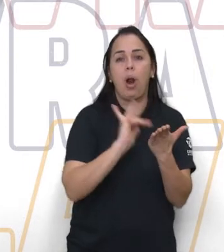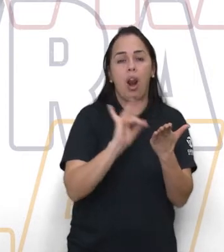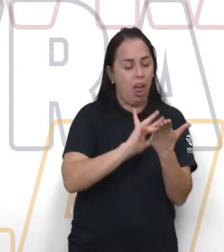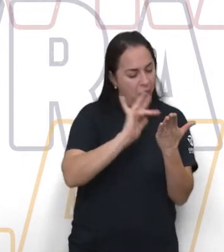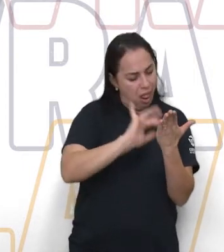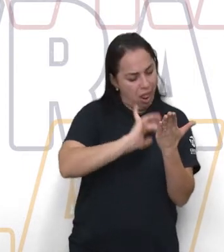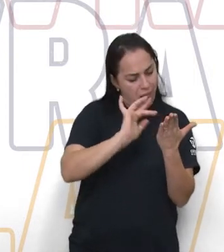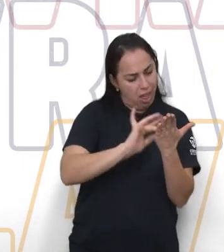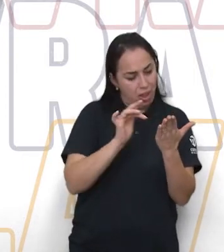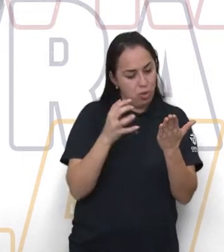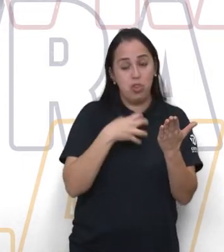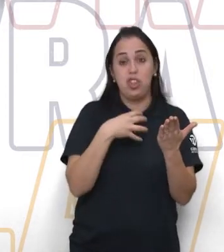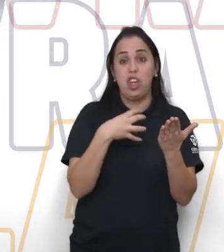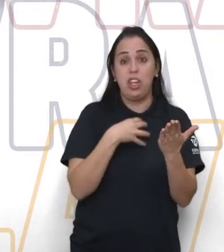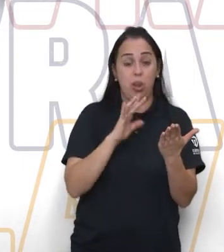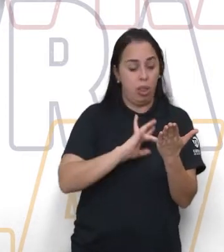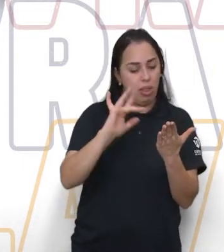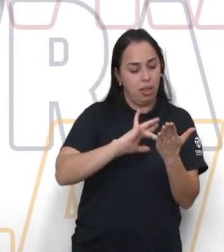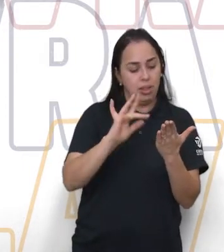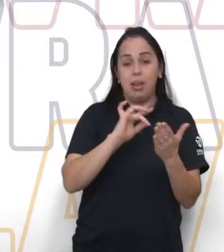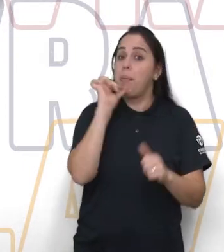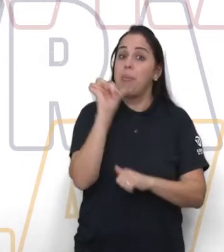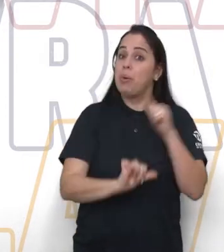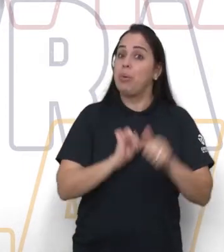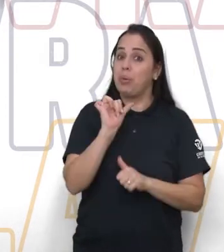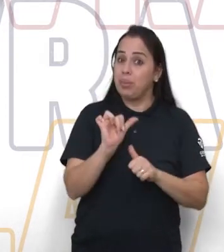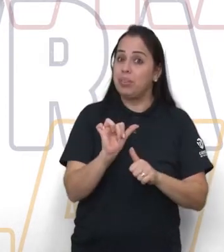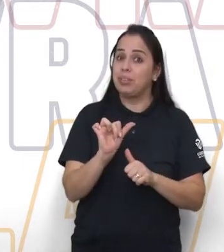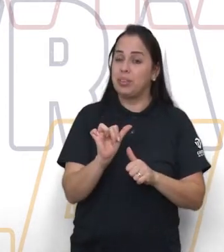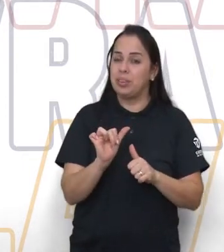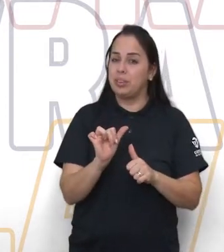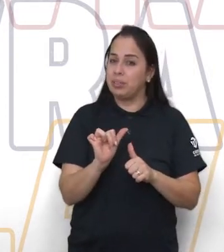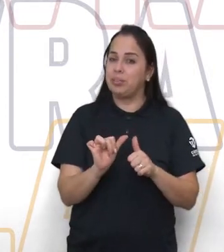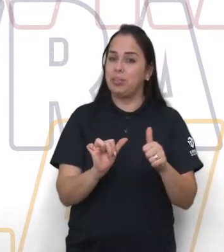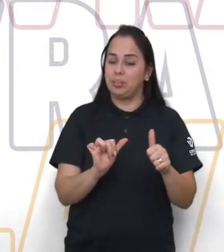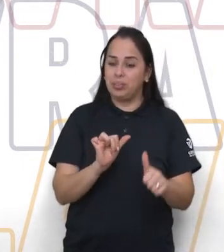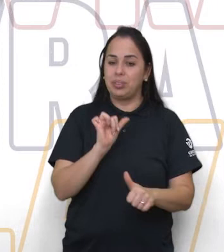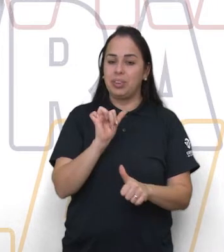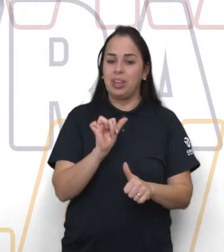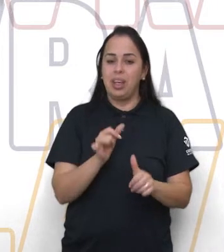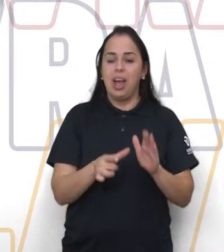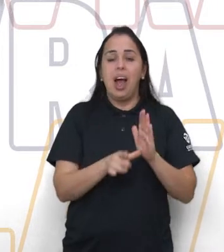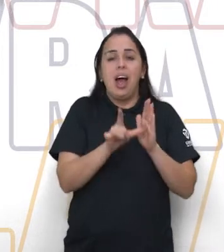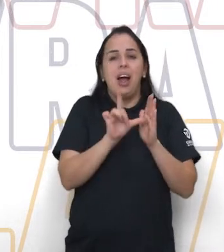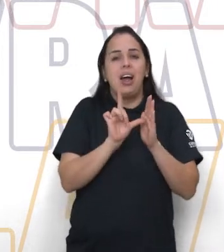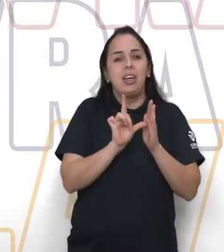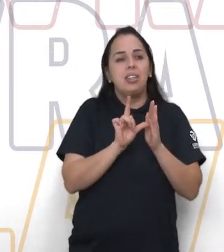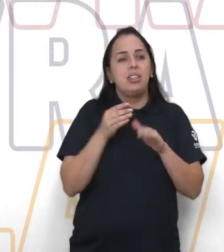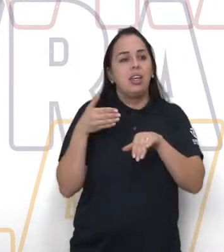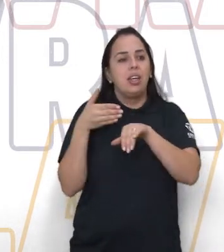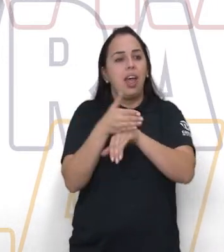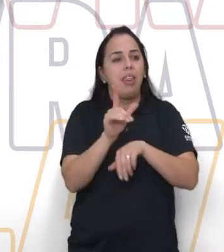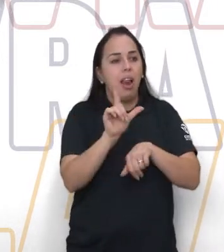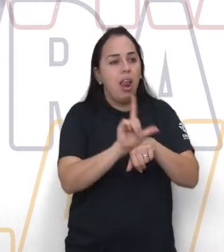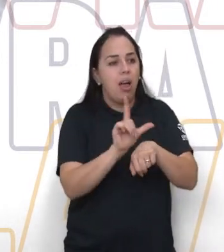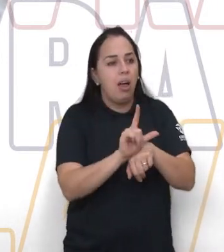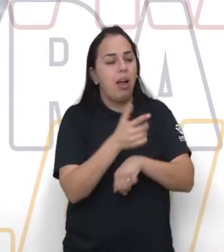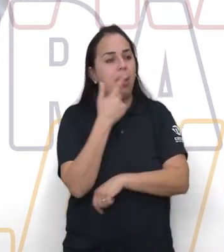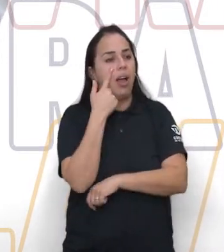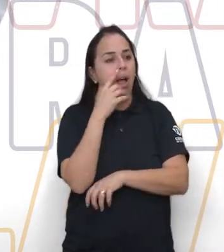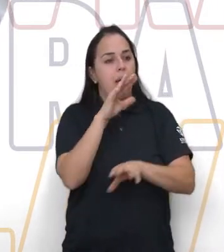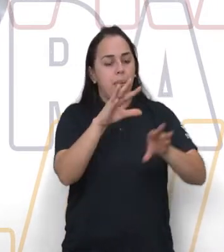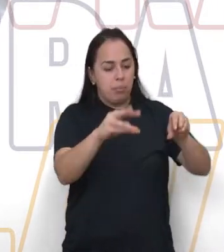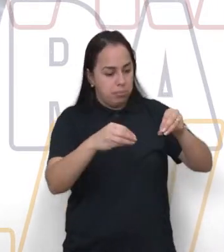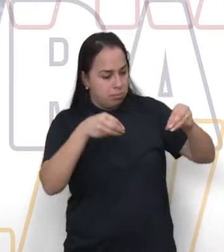comprar tudo no digital e quando mudou não é como mudou a forma de comprar um aquela coisa de você ir na loja de